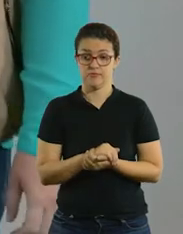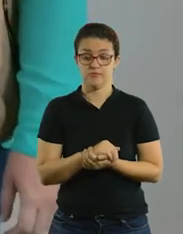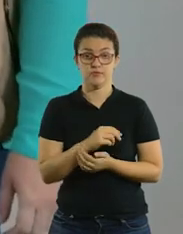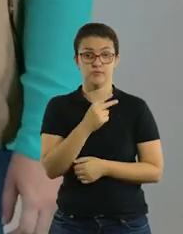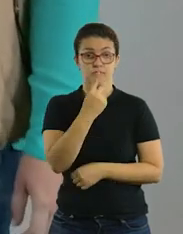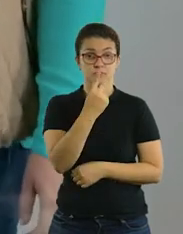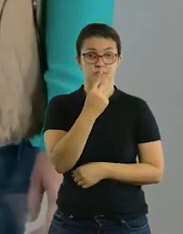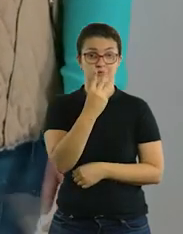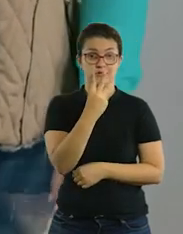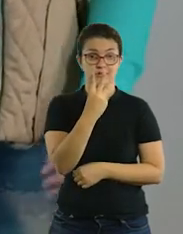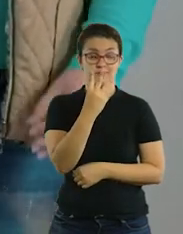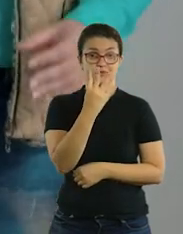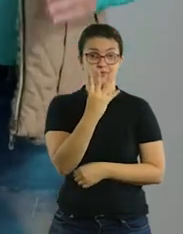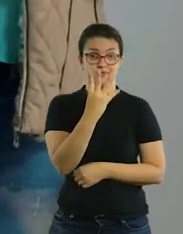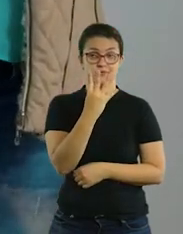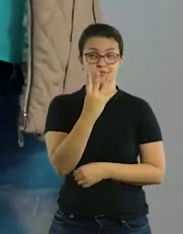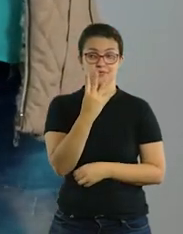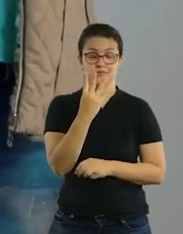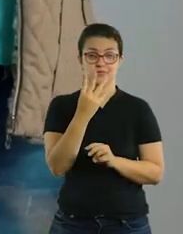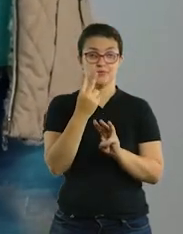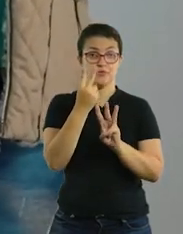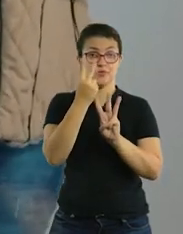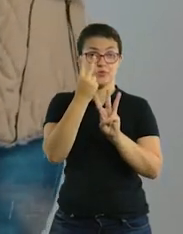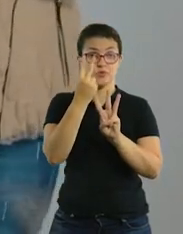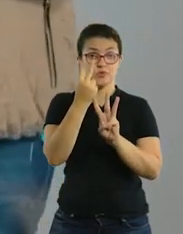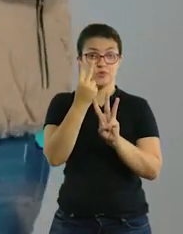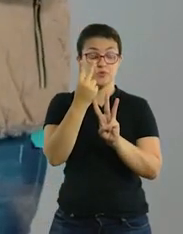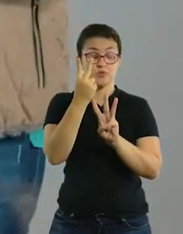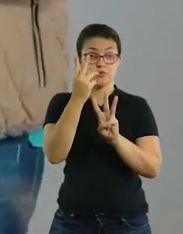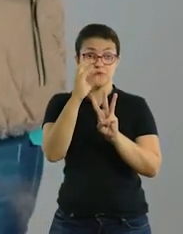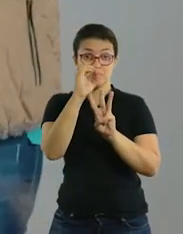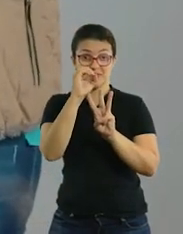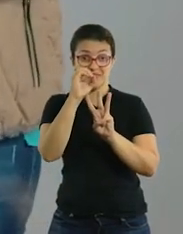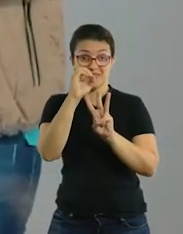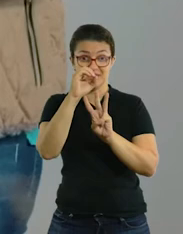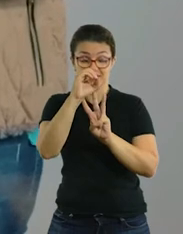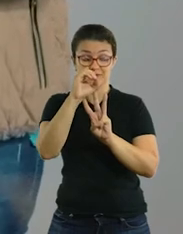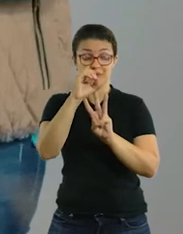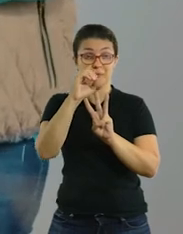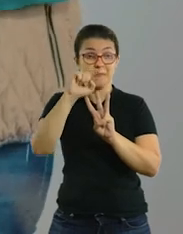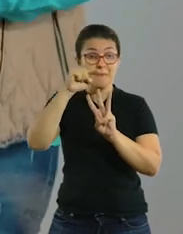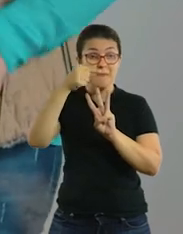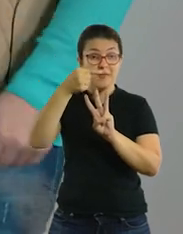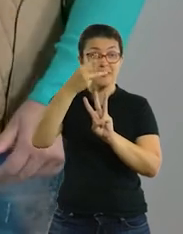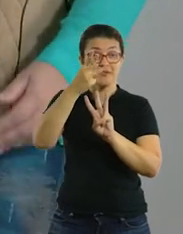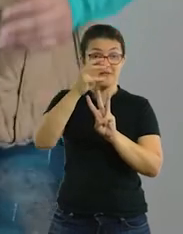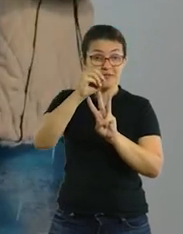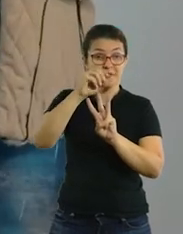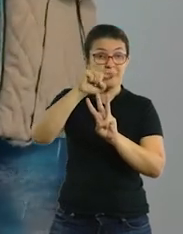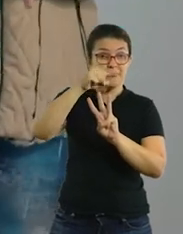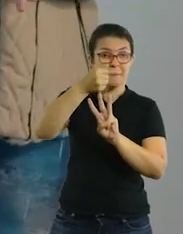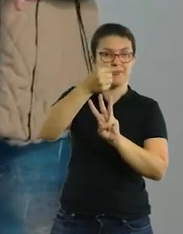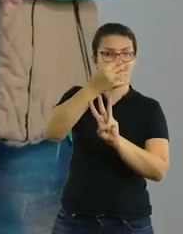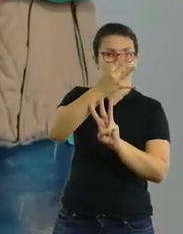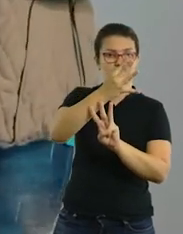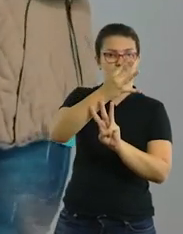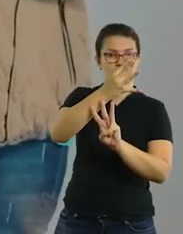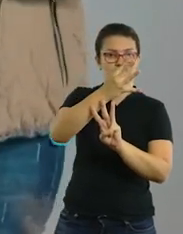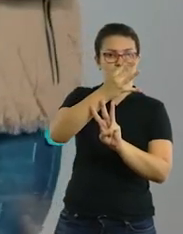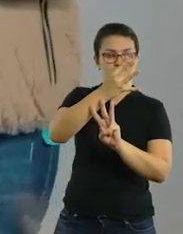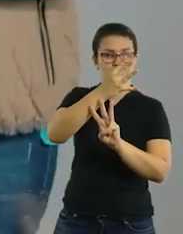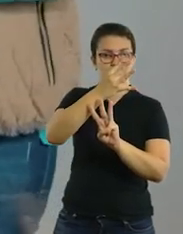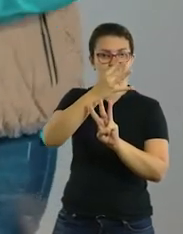número 234. 200 mais 30 mais 4. Ou